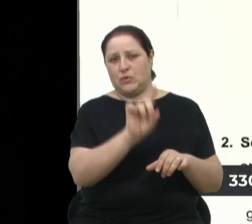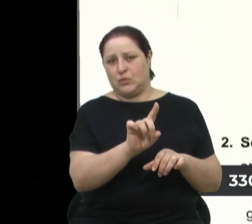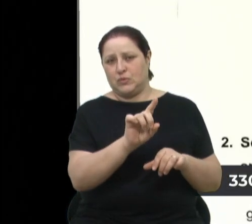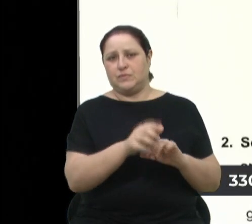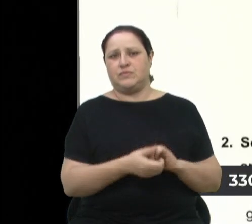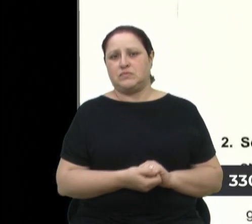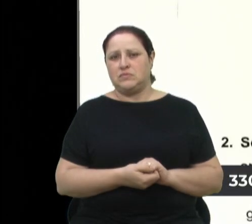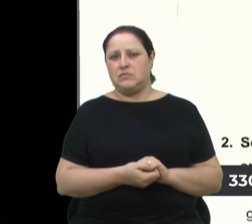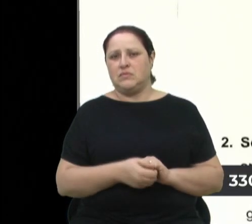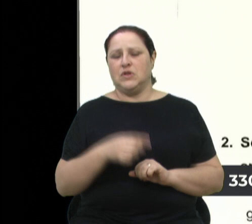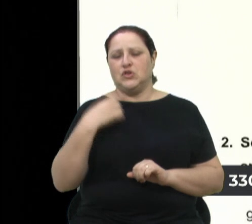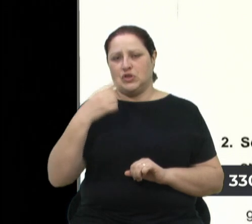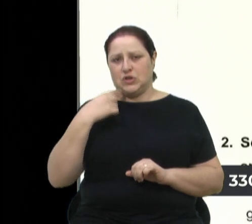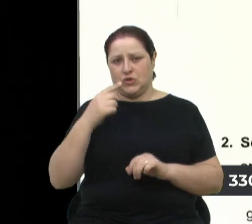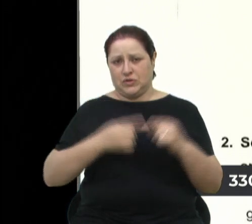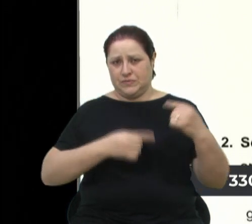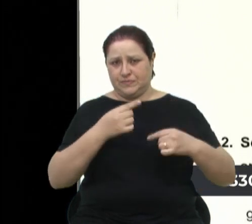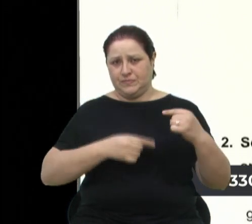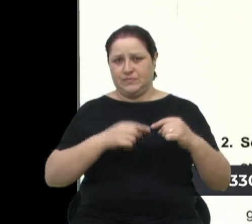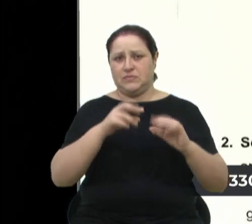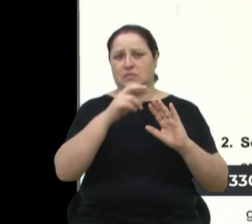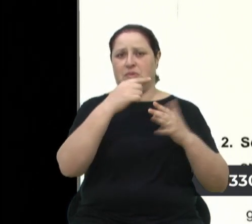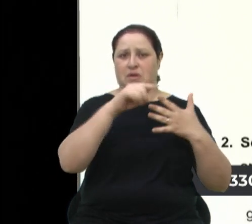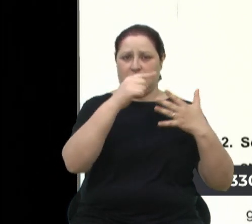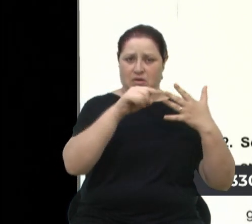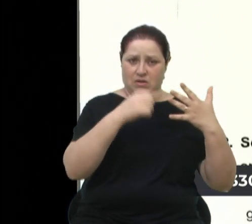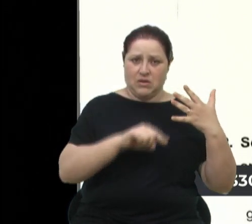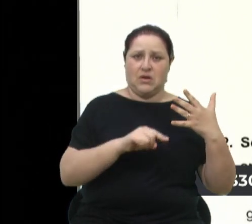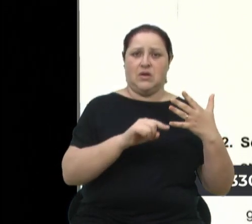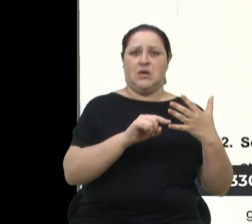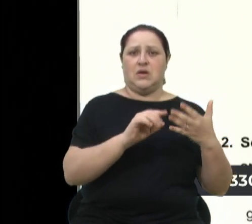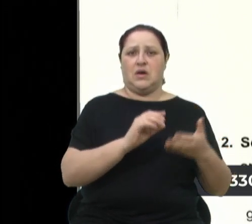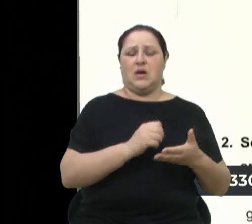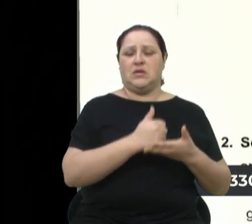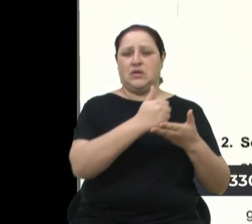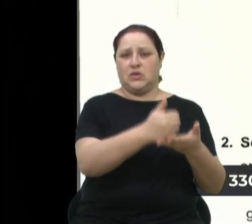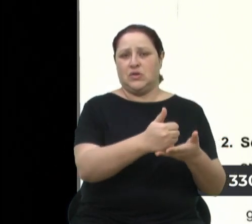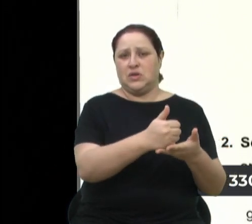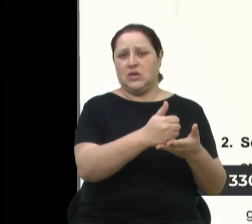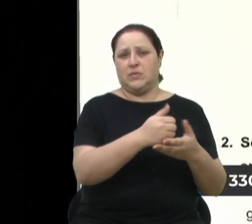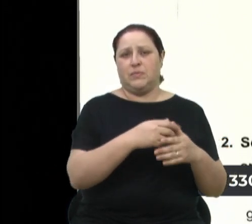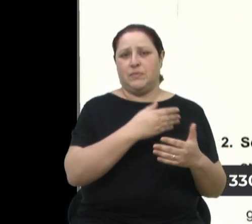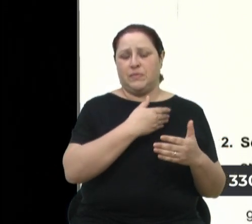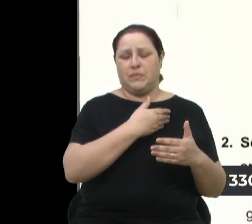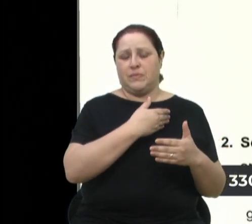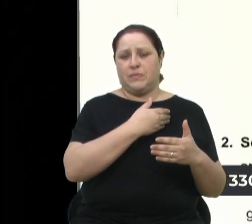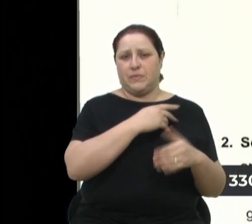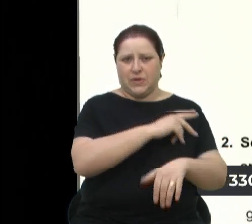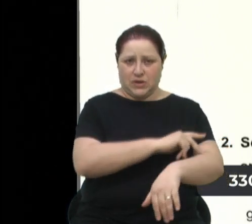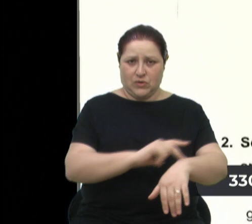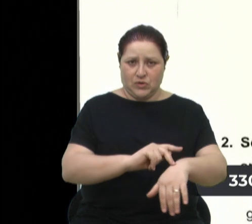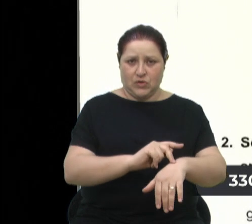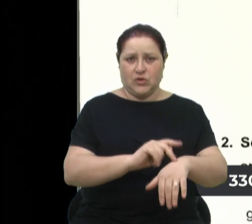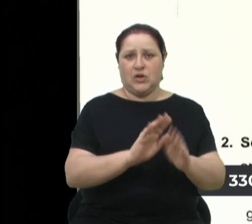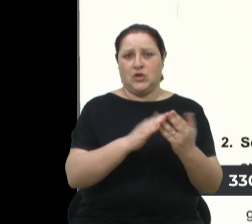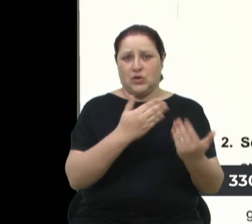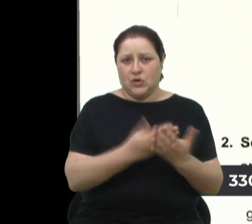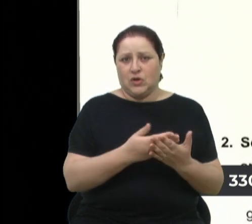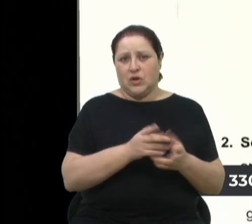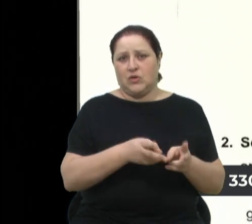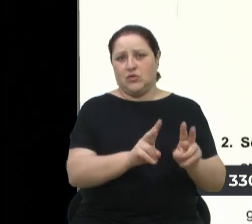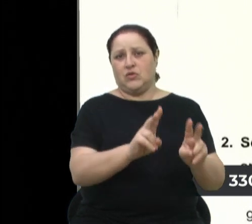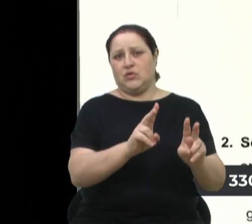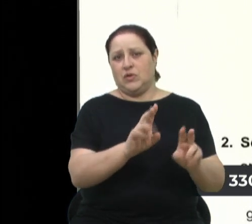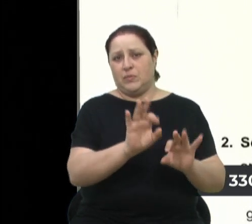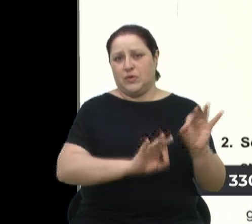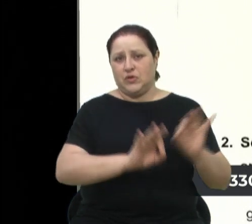os critérios apresentados pela assessoria pedagógica para a seleção das escolas que continuariam no projeto de recuperação de aprendizagem